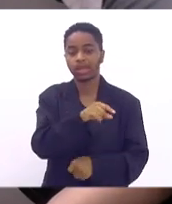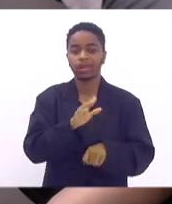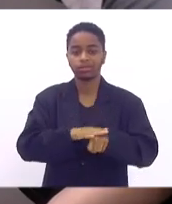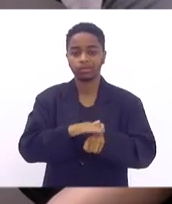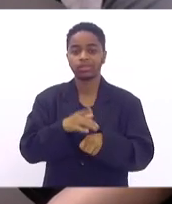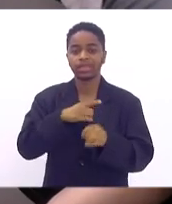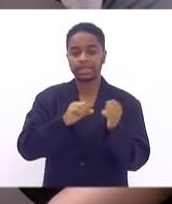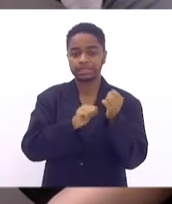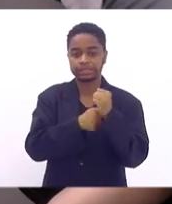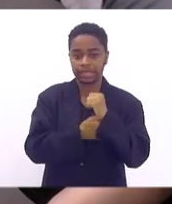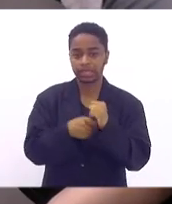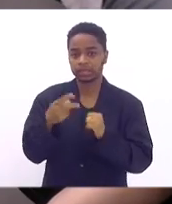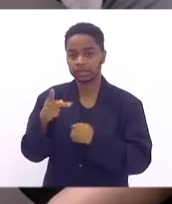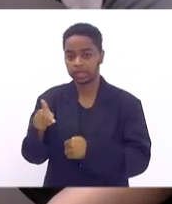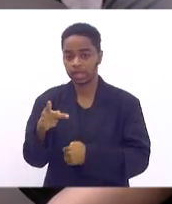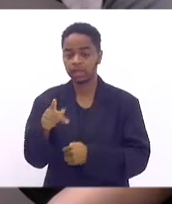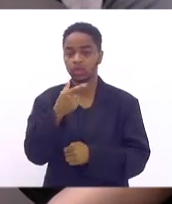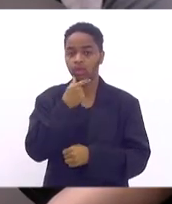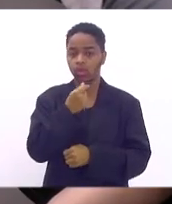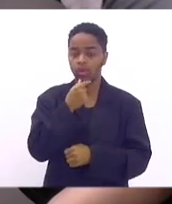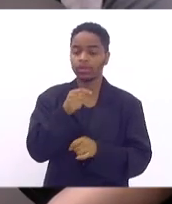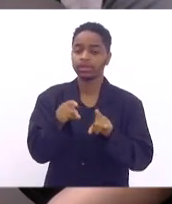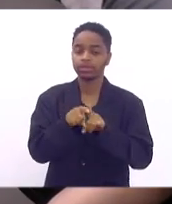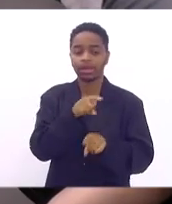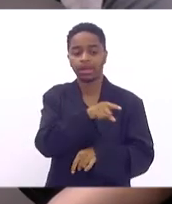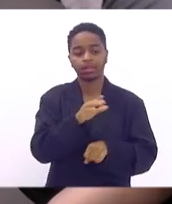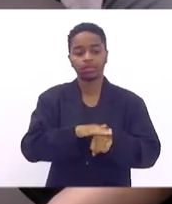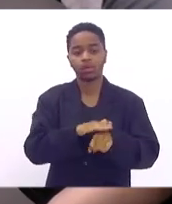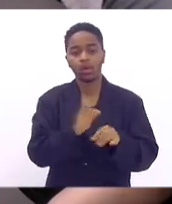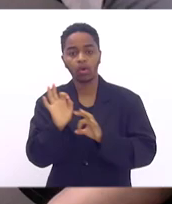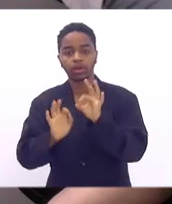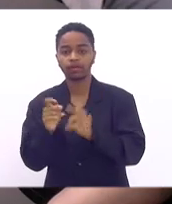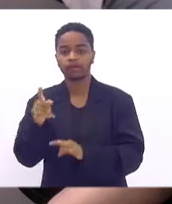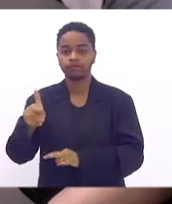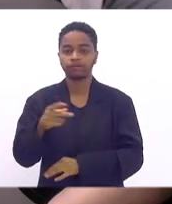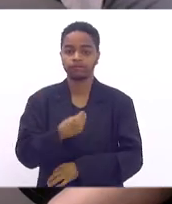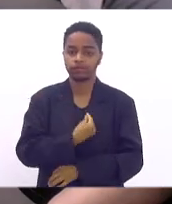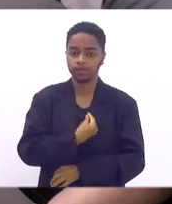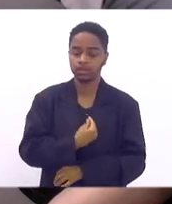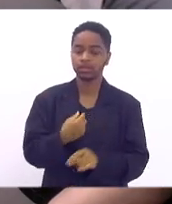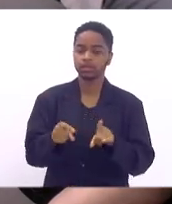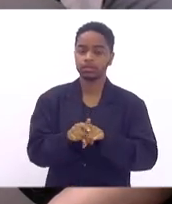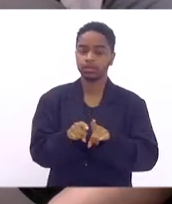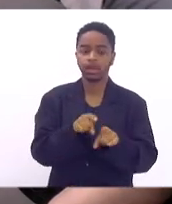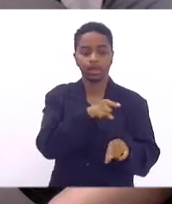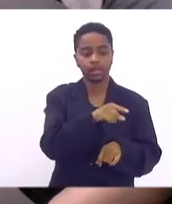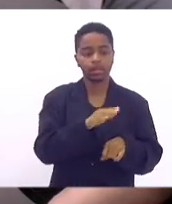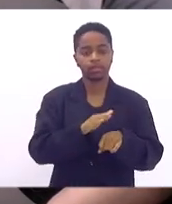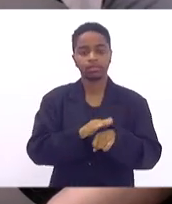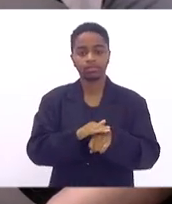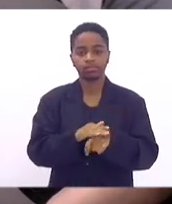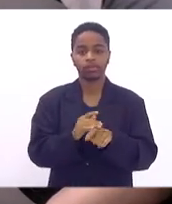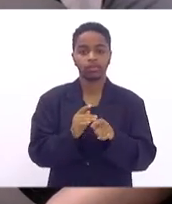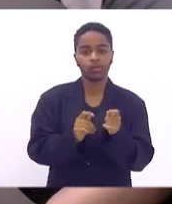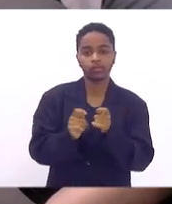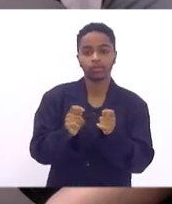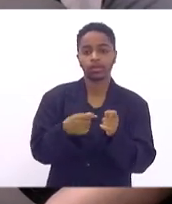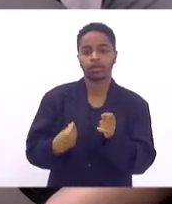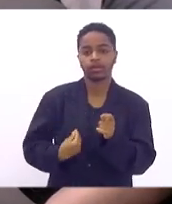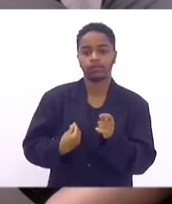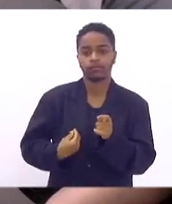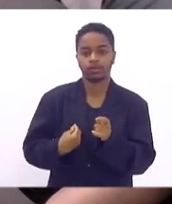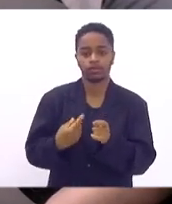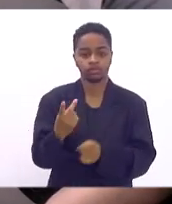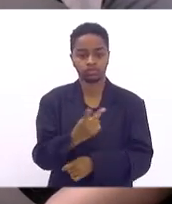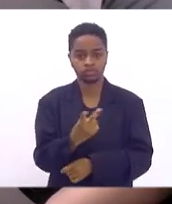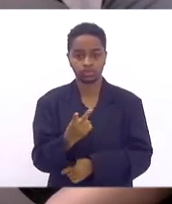dele, ela que organizava a vida dele, ela que gerenciava a vida do casal, né?